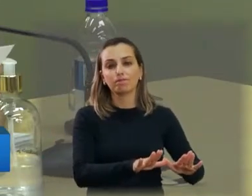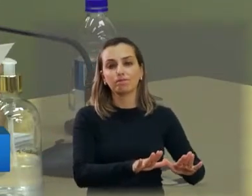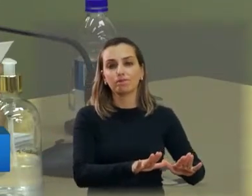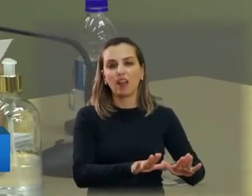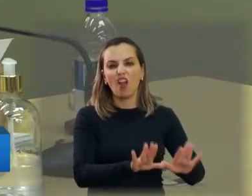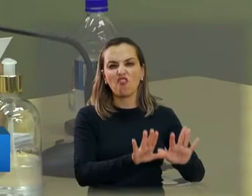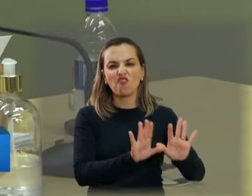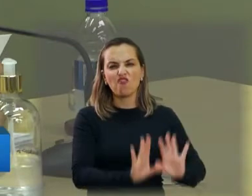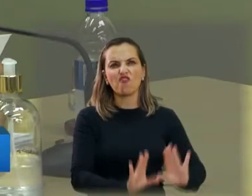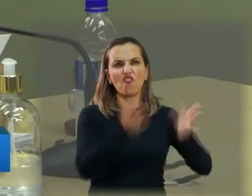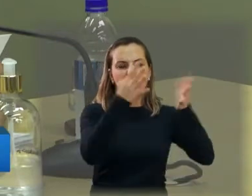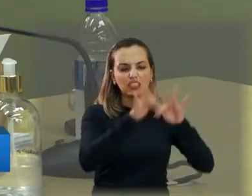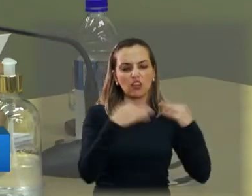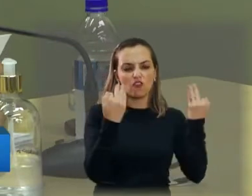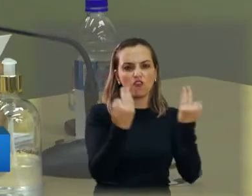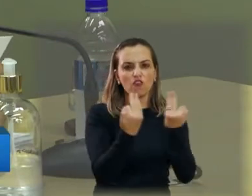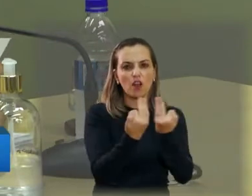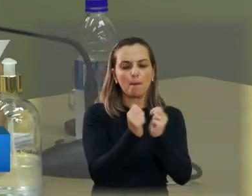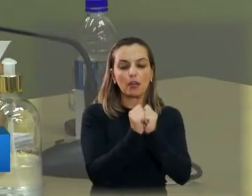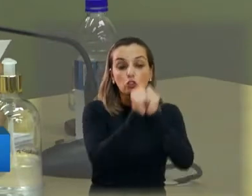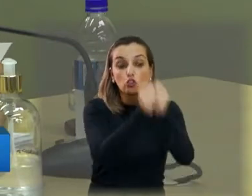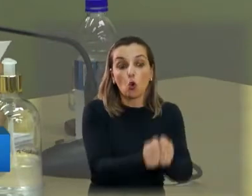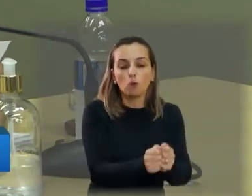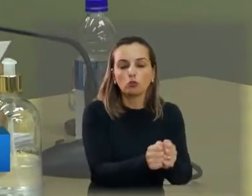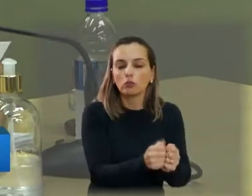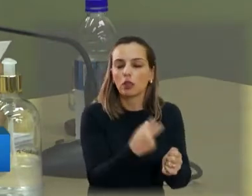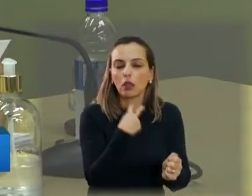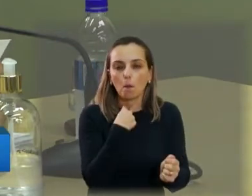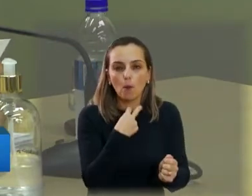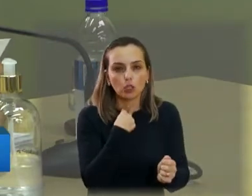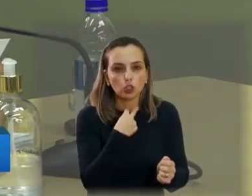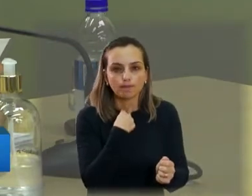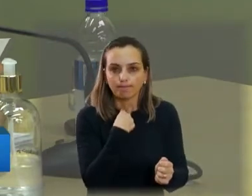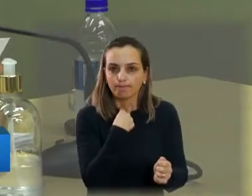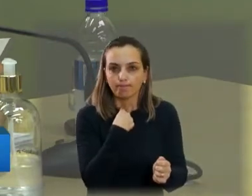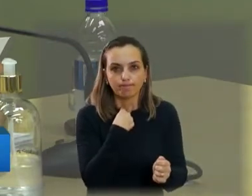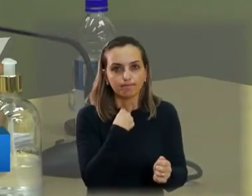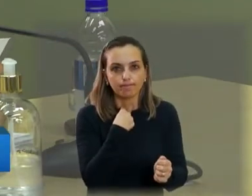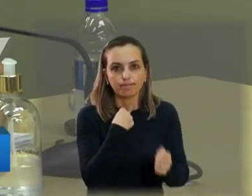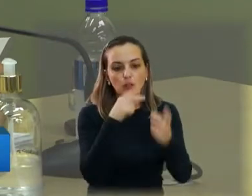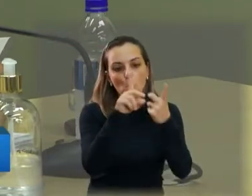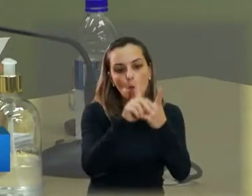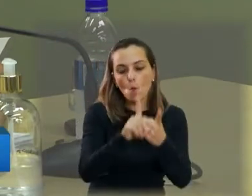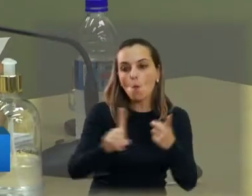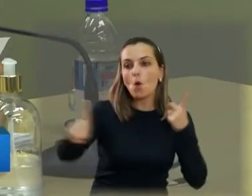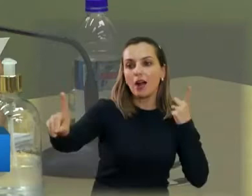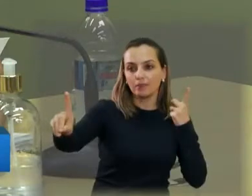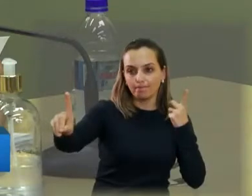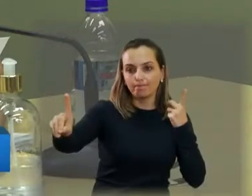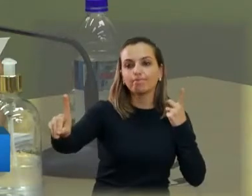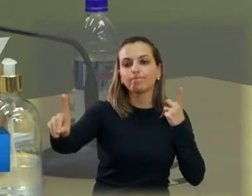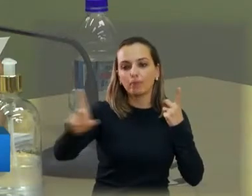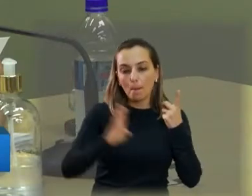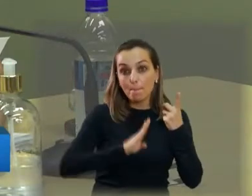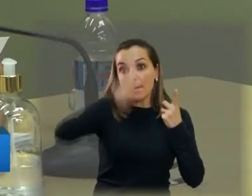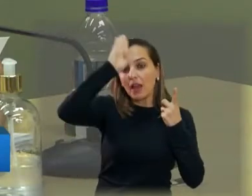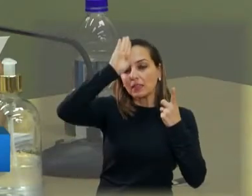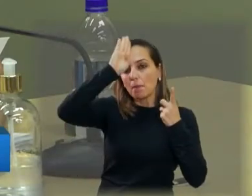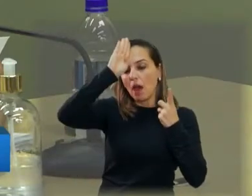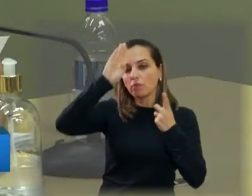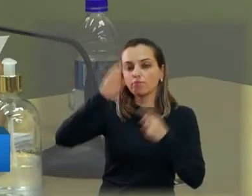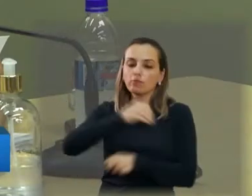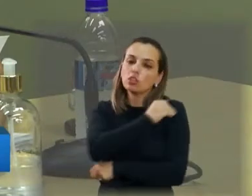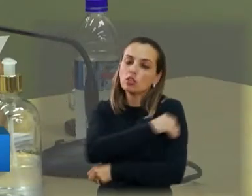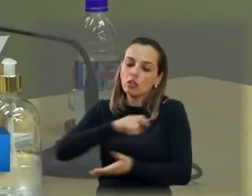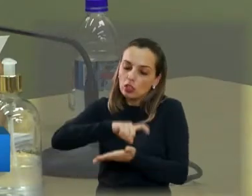aglomerem, mesmo que seja com seus familiares. Mantenham o distanciamento social, usem o álcool